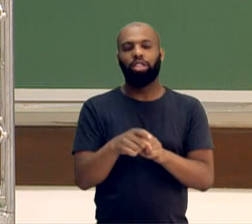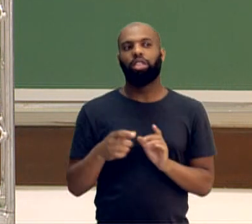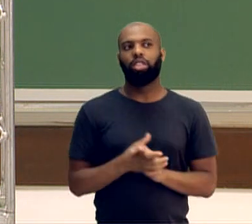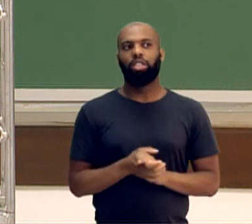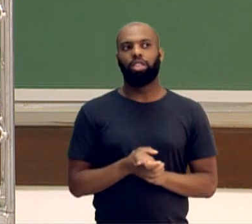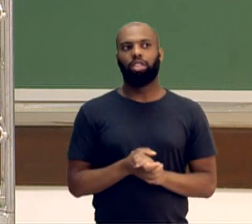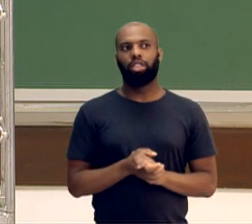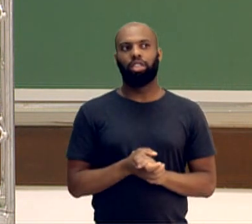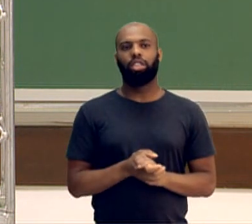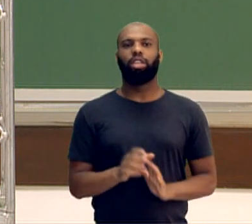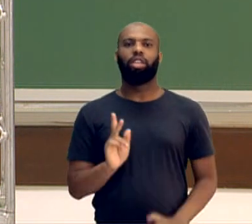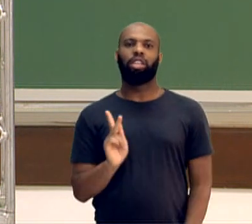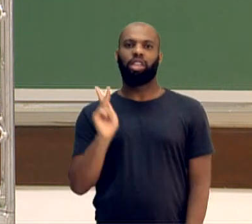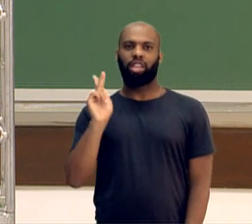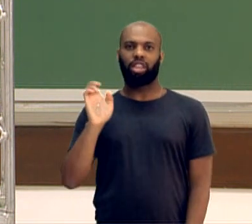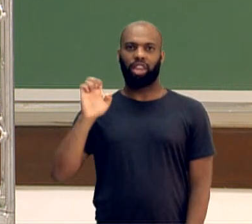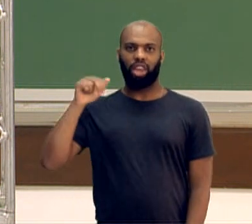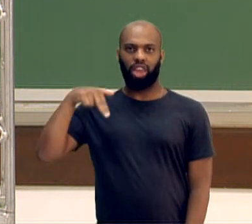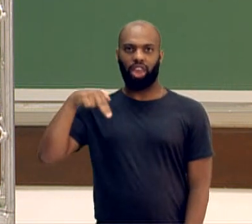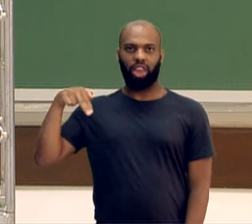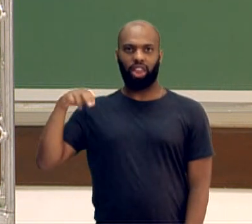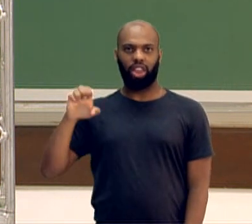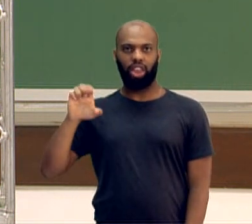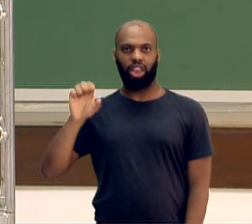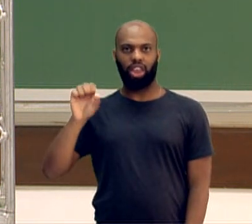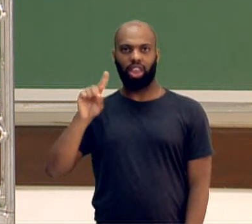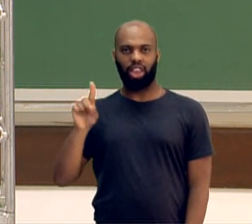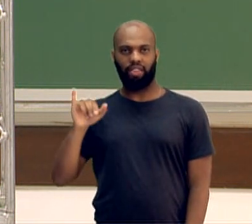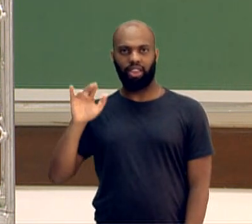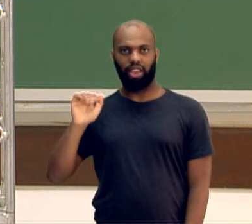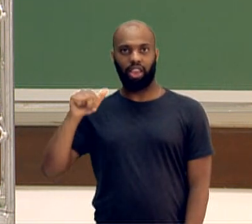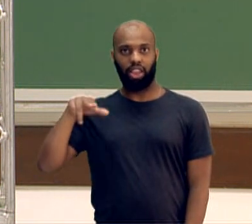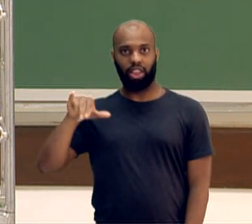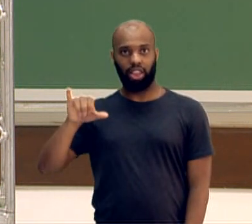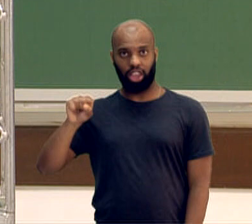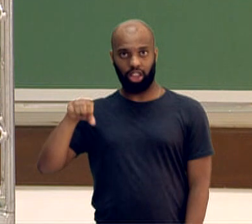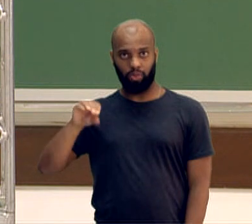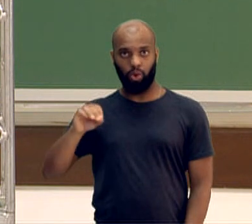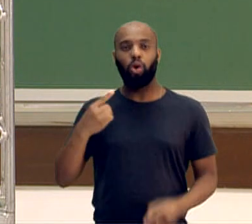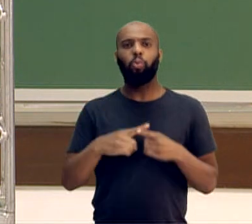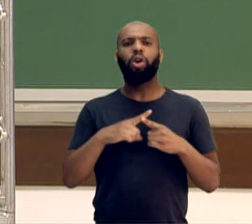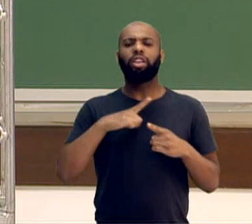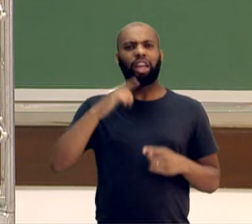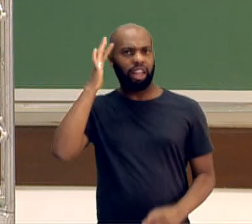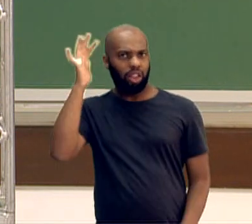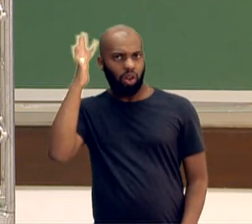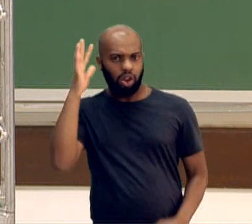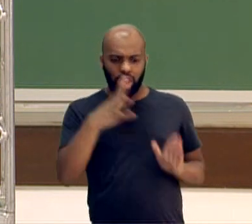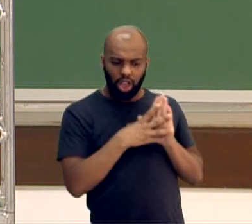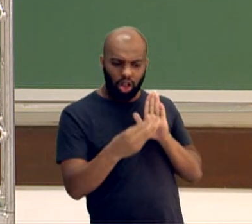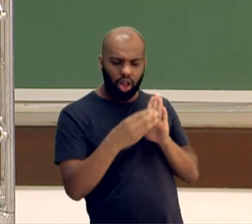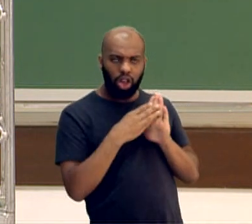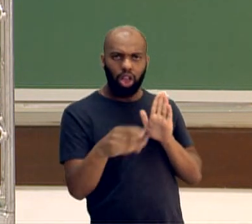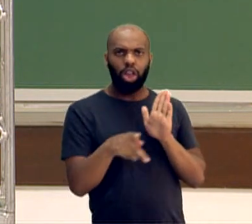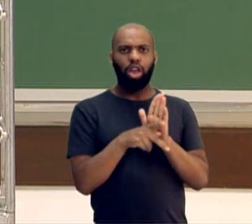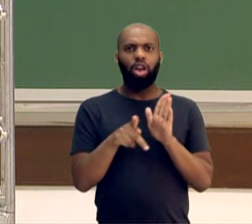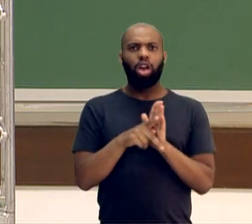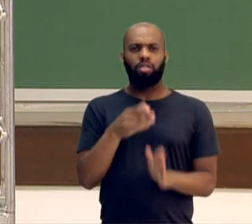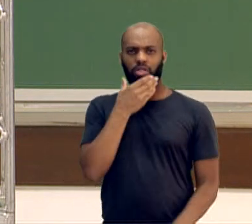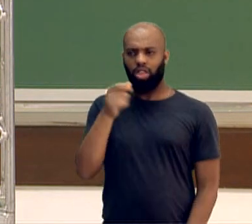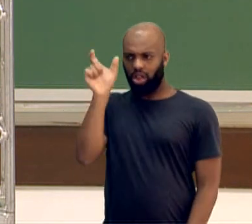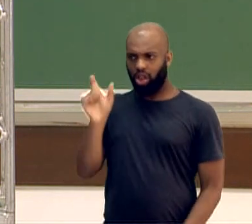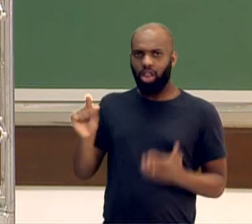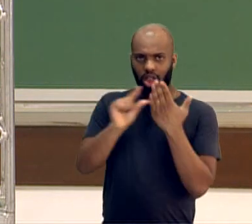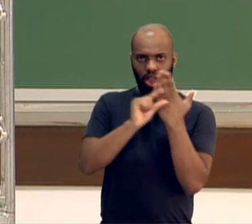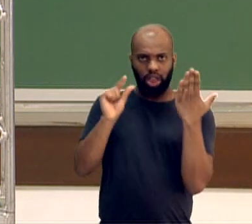de keynesianismo, né, porque vai partir da teoria, da proposição do teórico, né, do